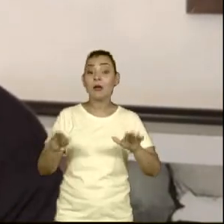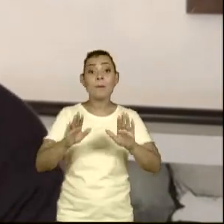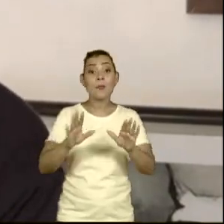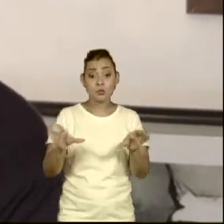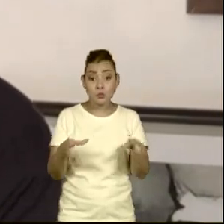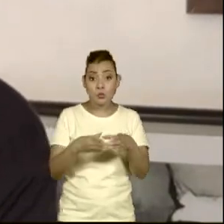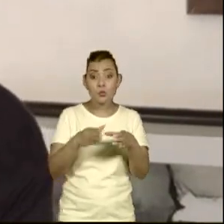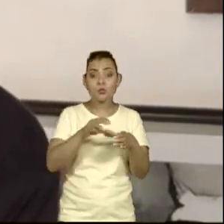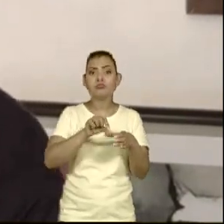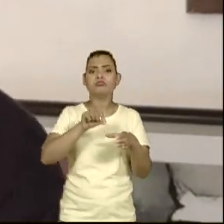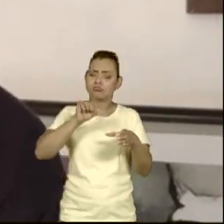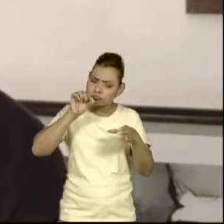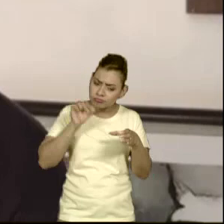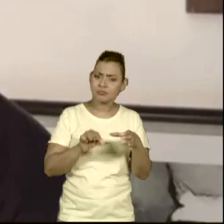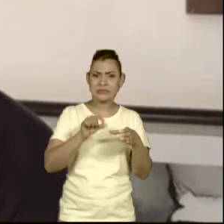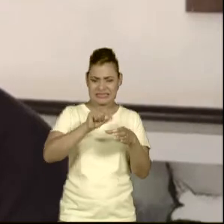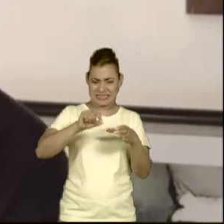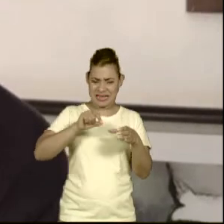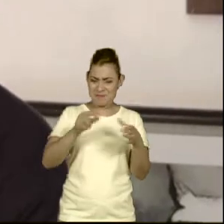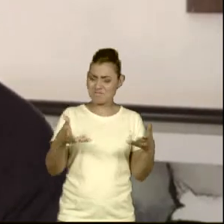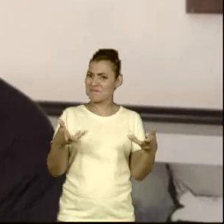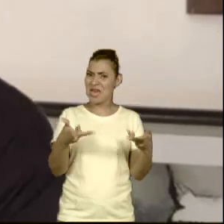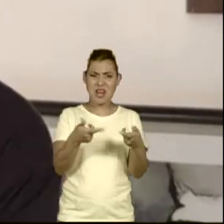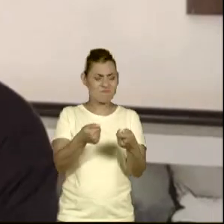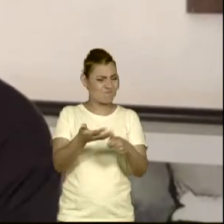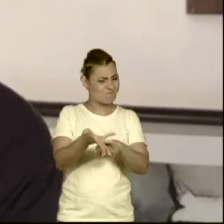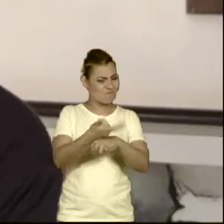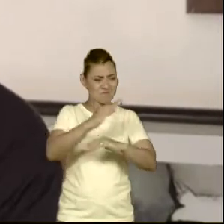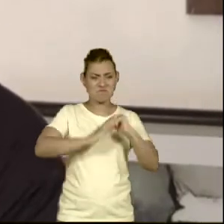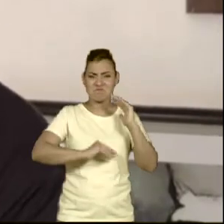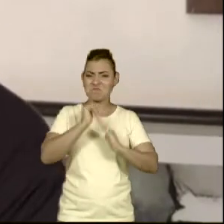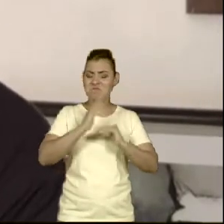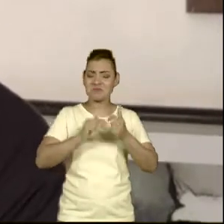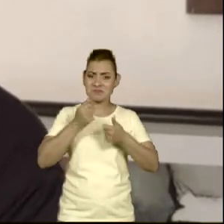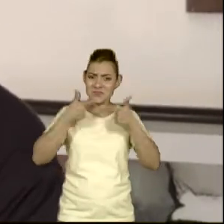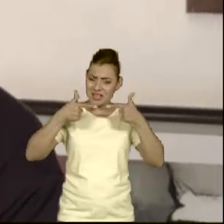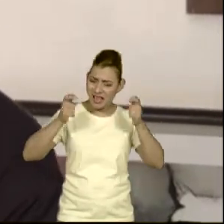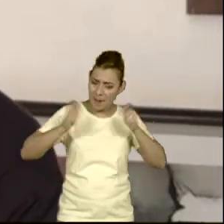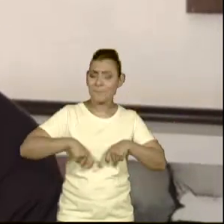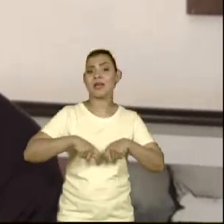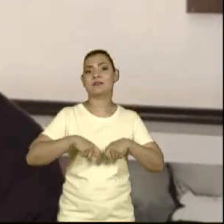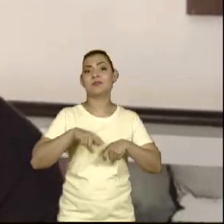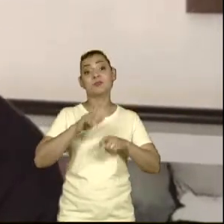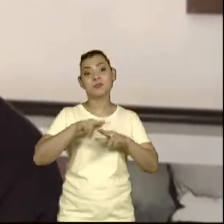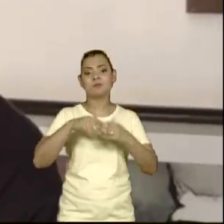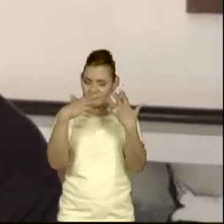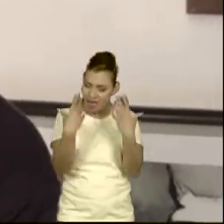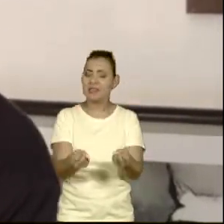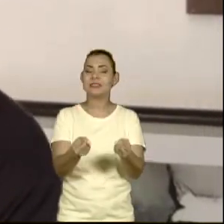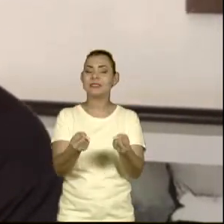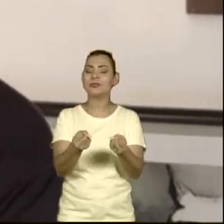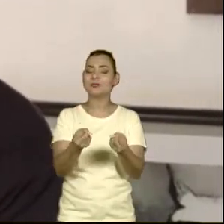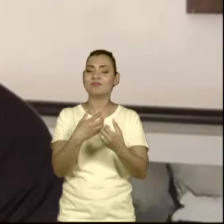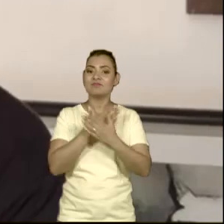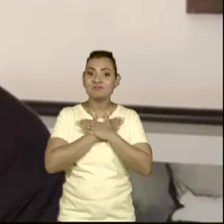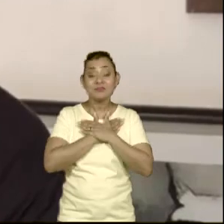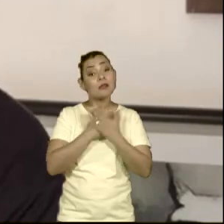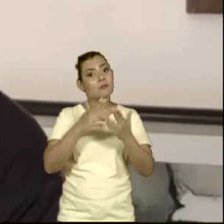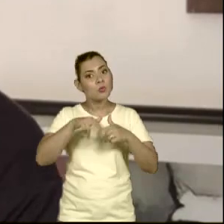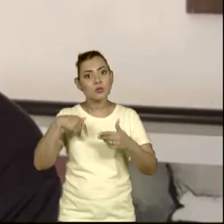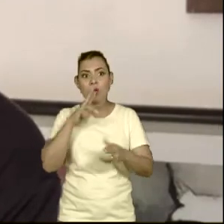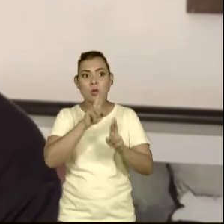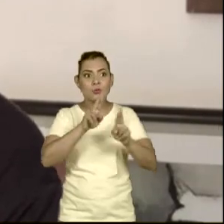mas um elenco profundamente talentoso, carismático, competente. Entramos nessa de coração e deu